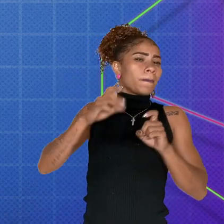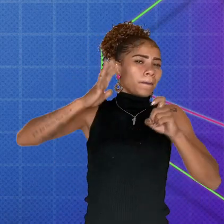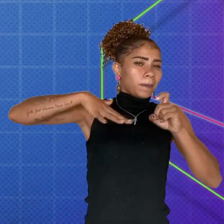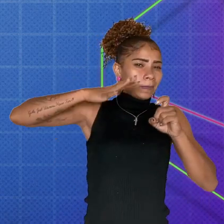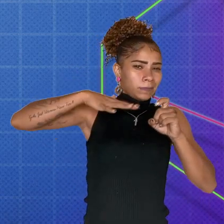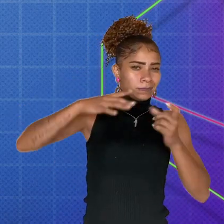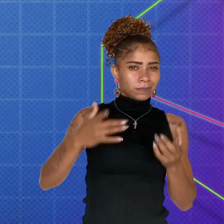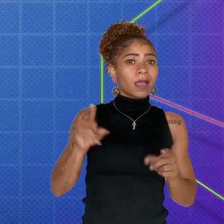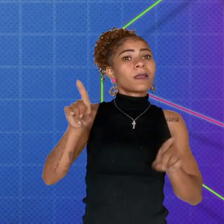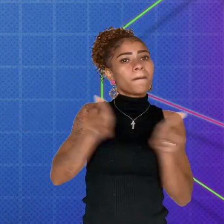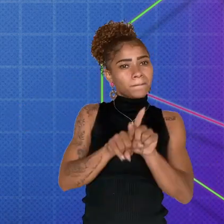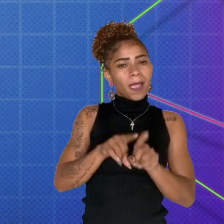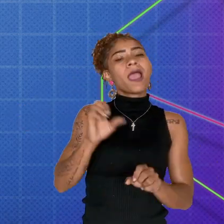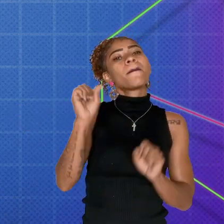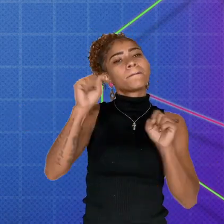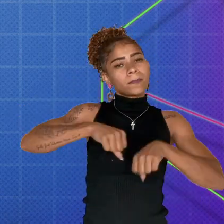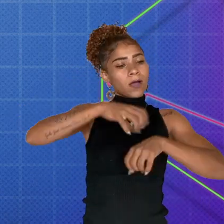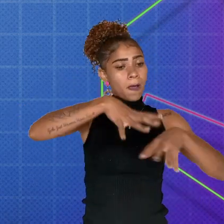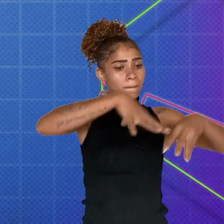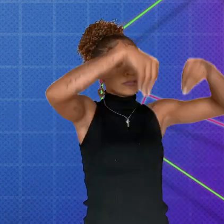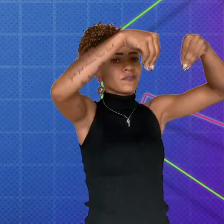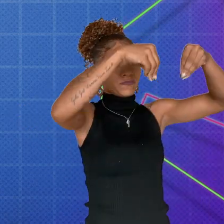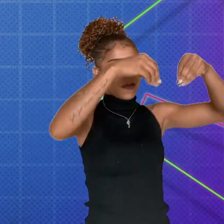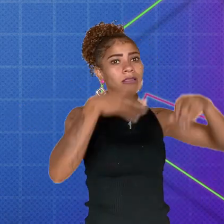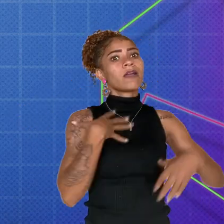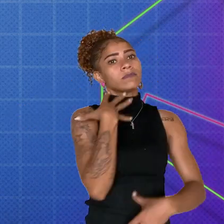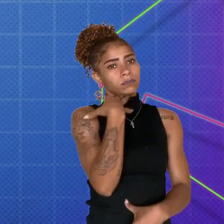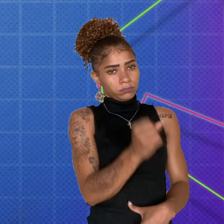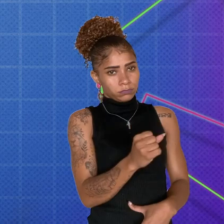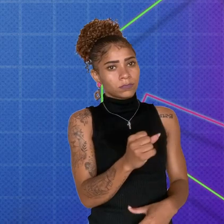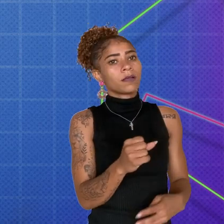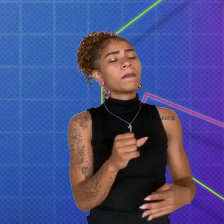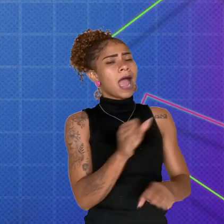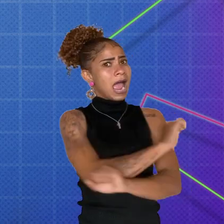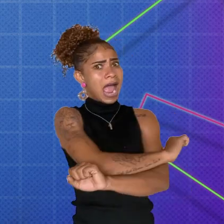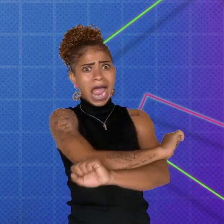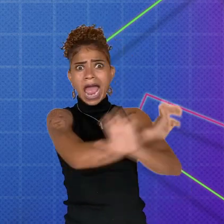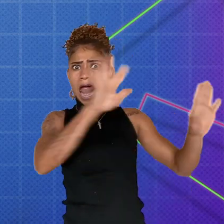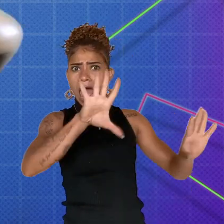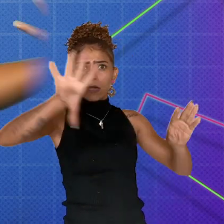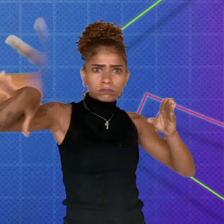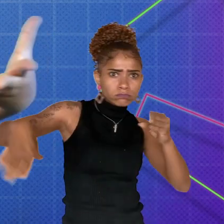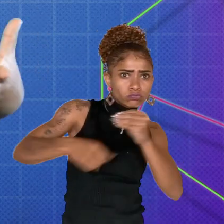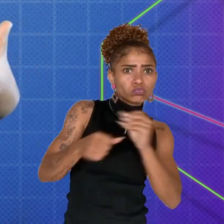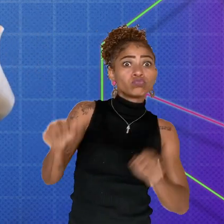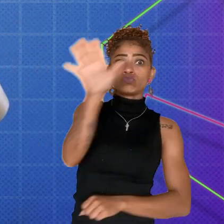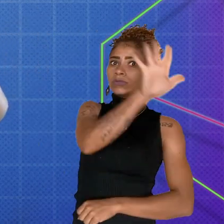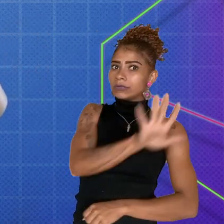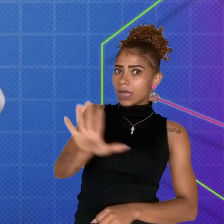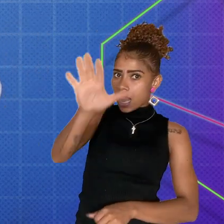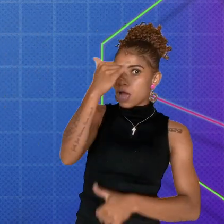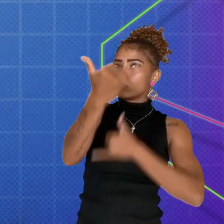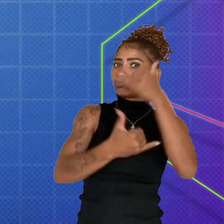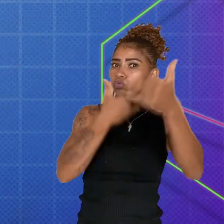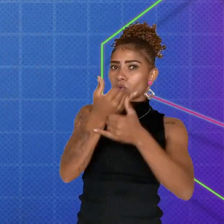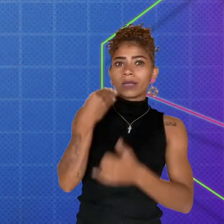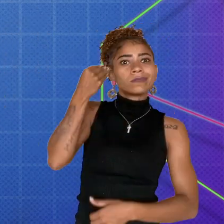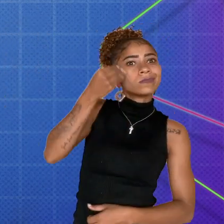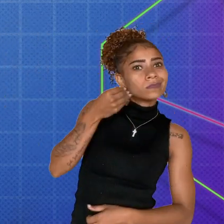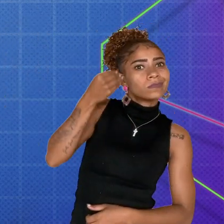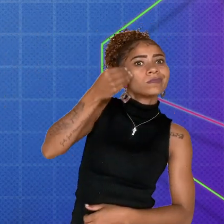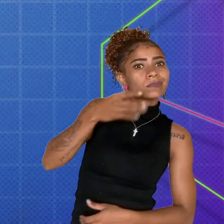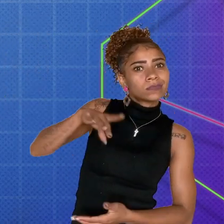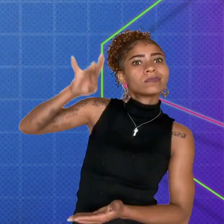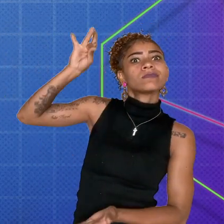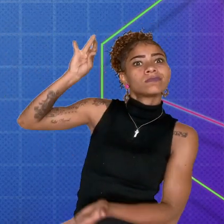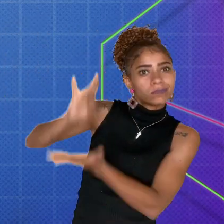medieval bem-sucedido e devem ser cuidadosamente considerados, para garantir que eles contribuam para a atmosfera geral do jogo e tornem a